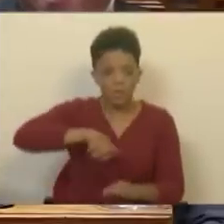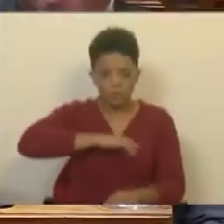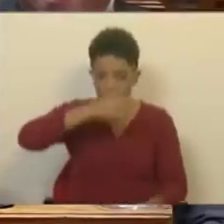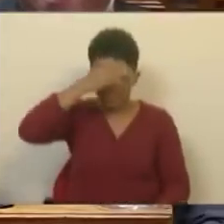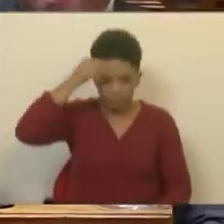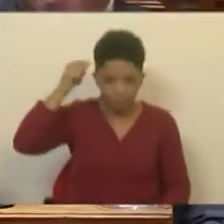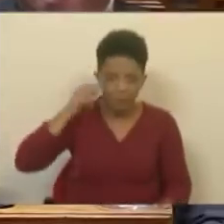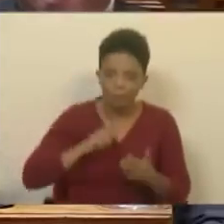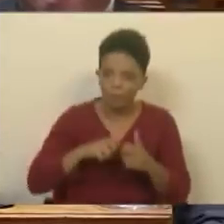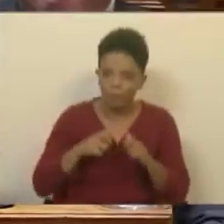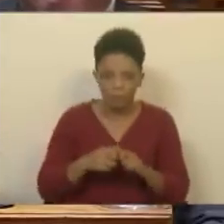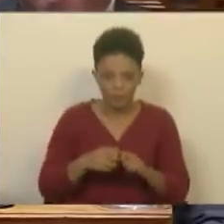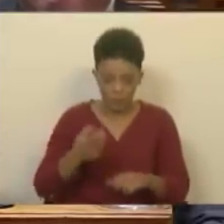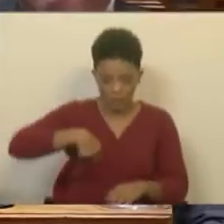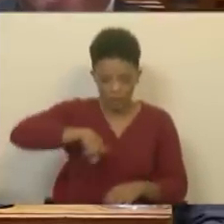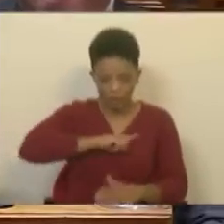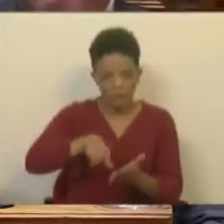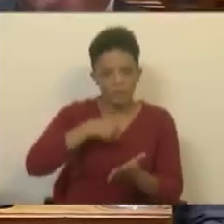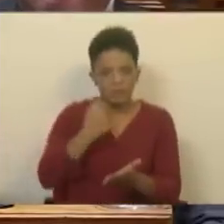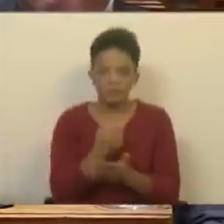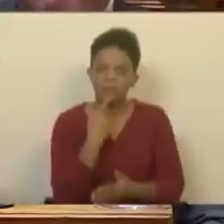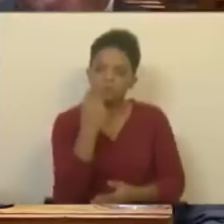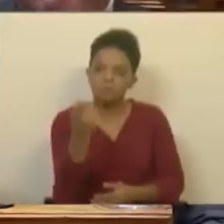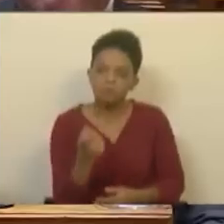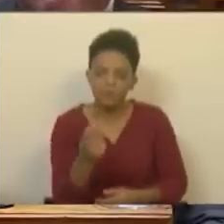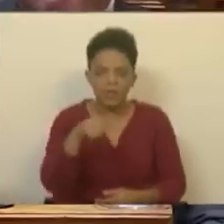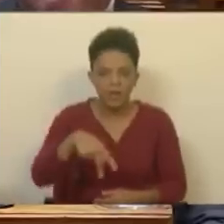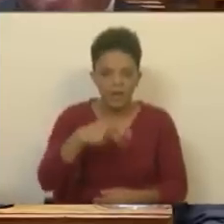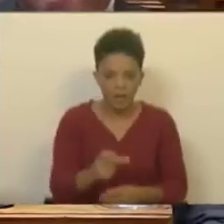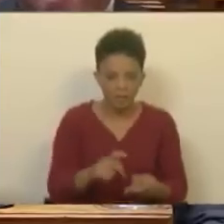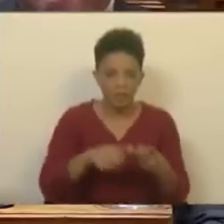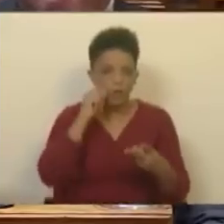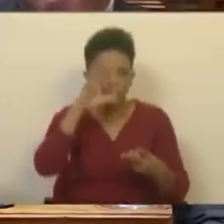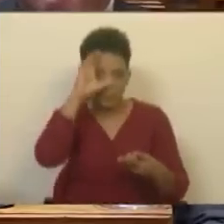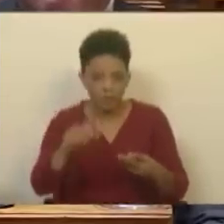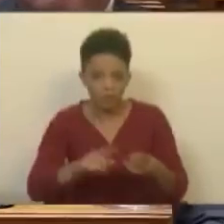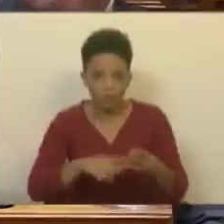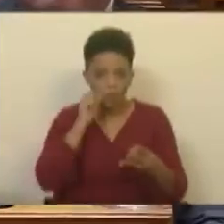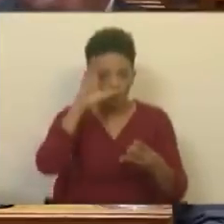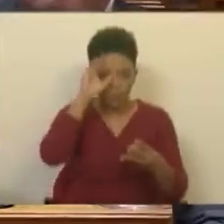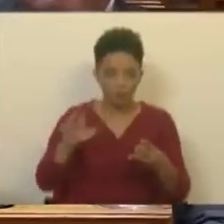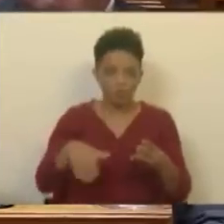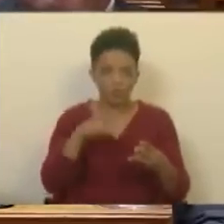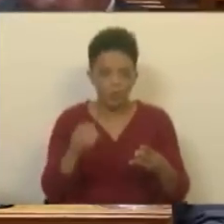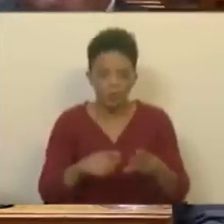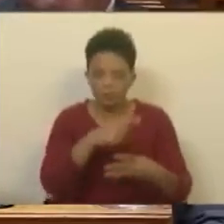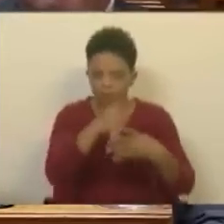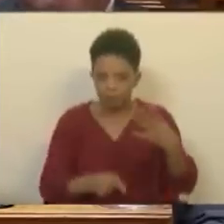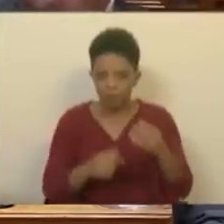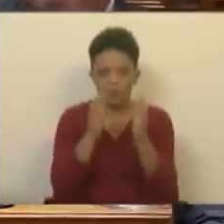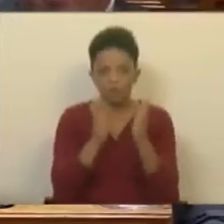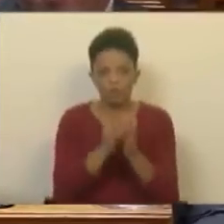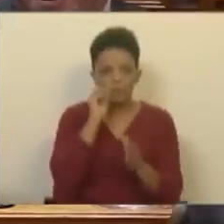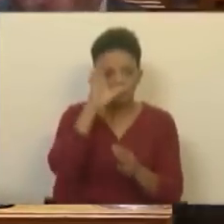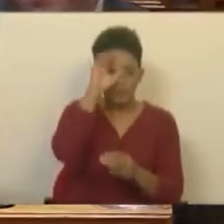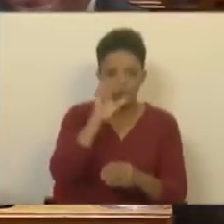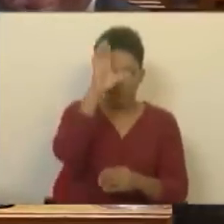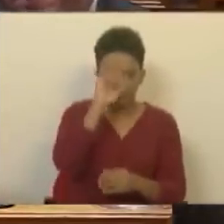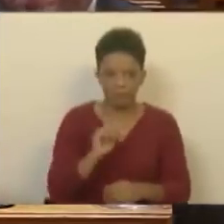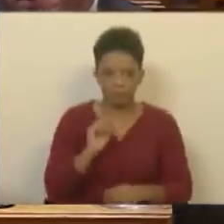não nos esquecemos desse problemas Estaremos sempre aqui para costurar administrar na brilhosa o ministro nunca vi o munição galamba e todos os ministros deste